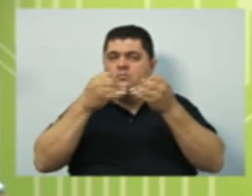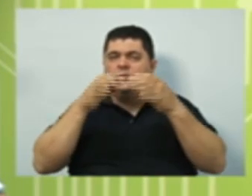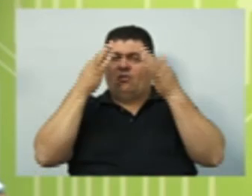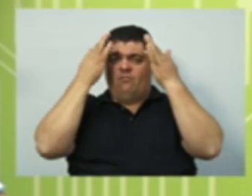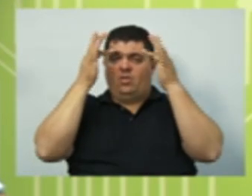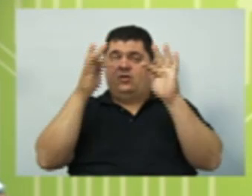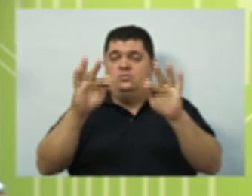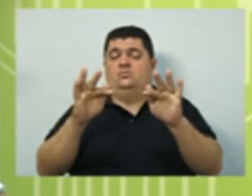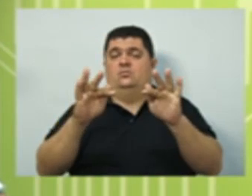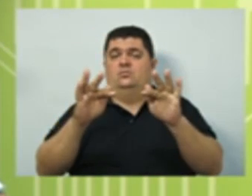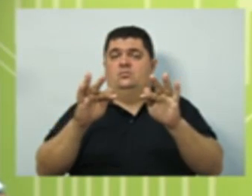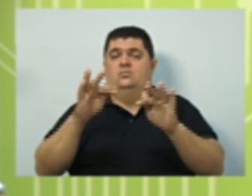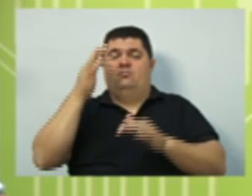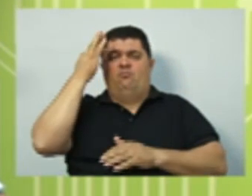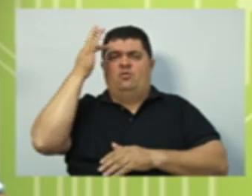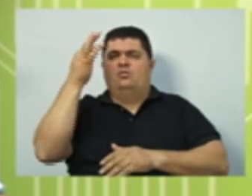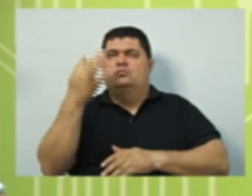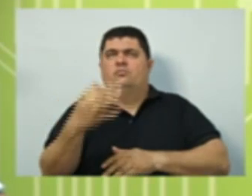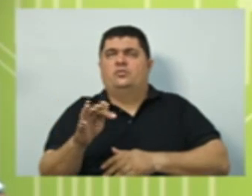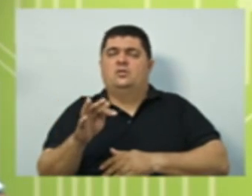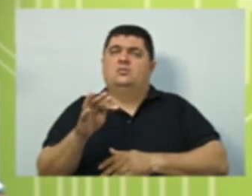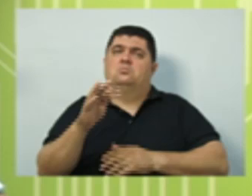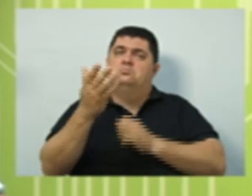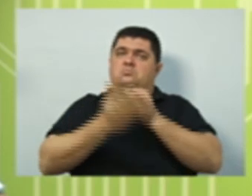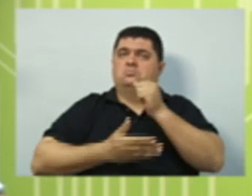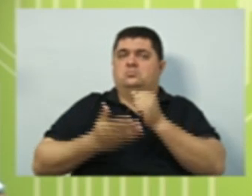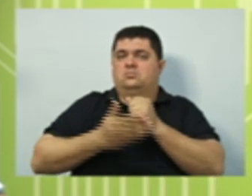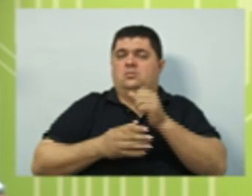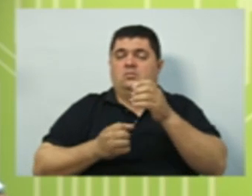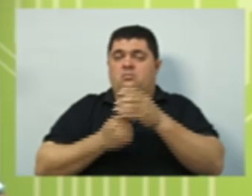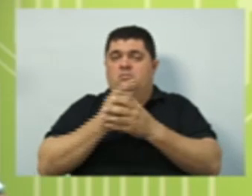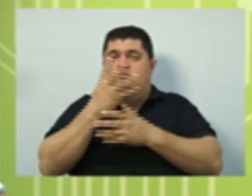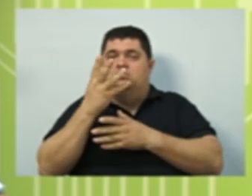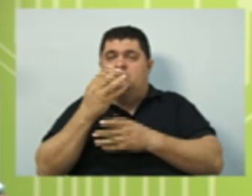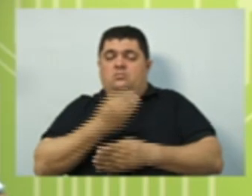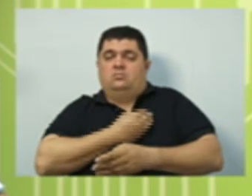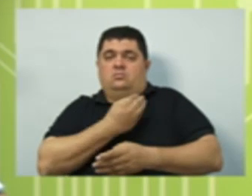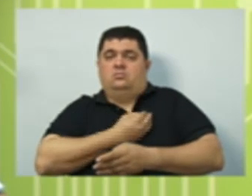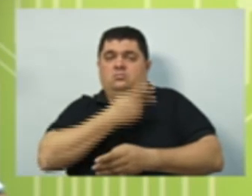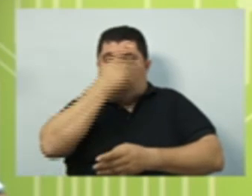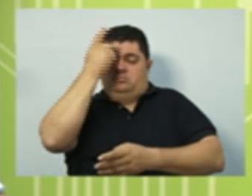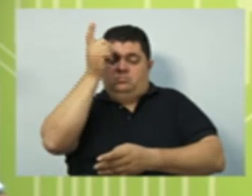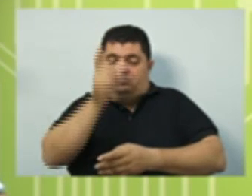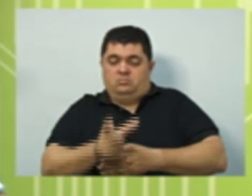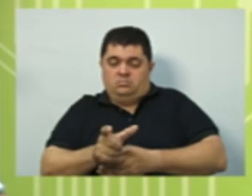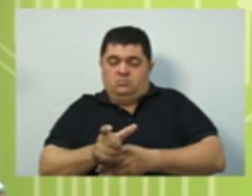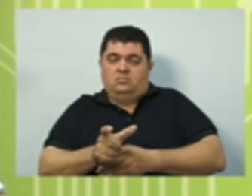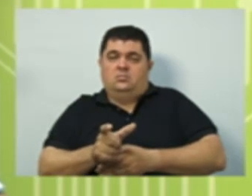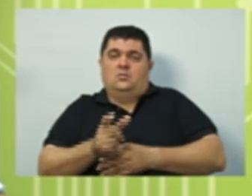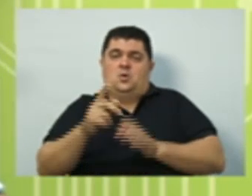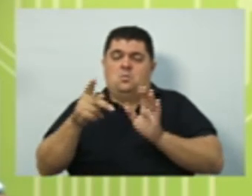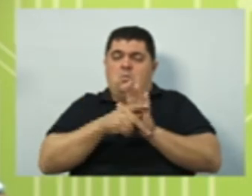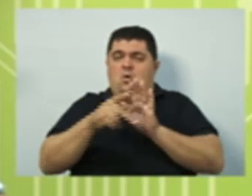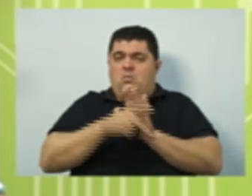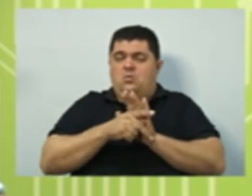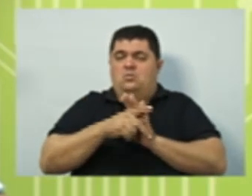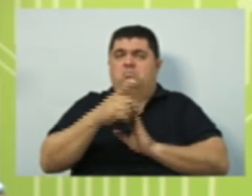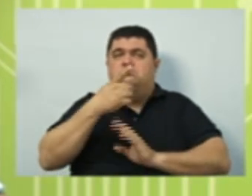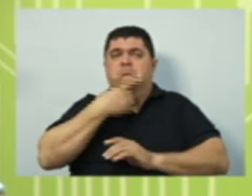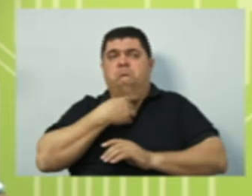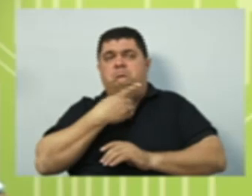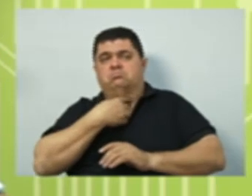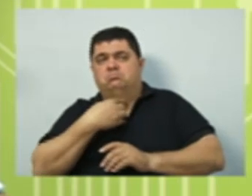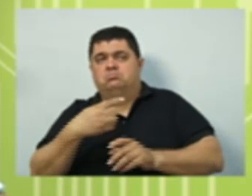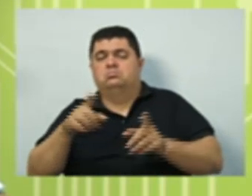filosófico. Sabemos que o conceito filosófico básico é criação da vida humana, satisfazer suas necessidades e,